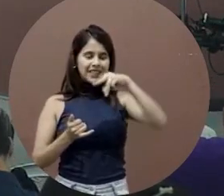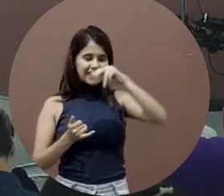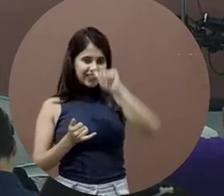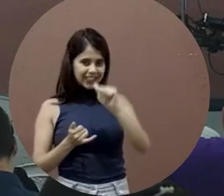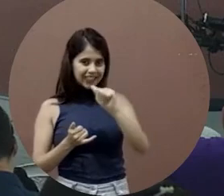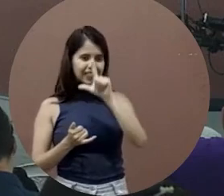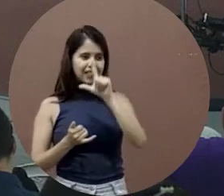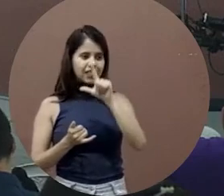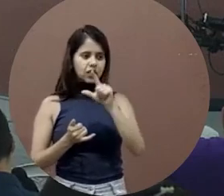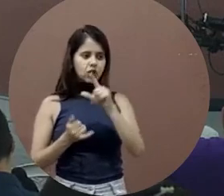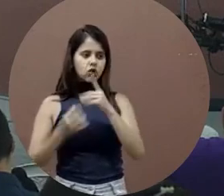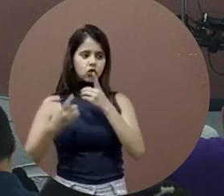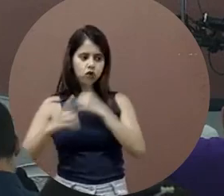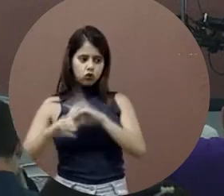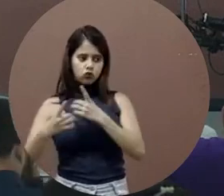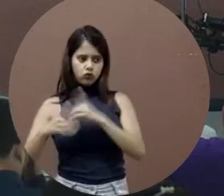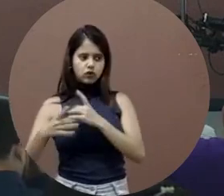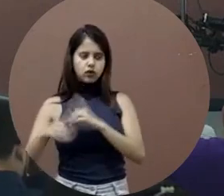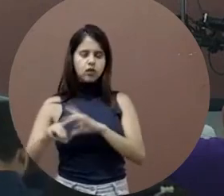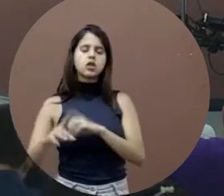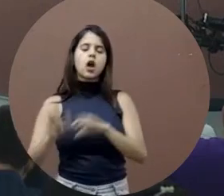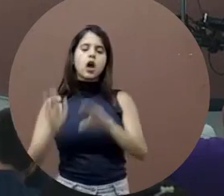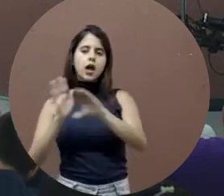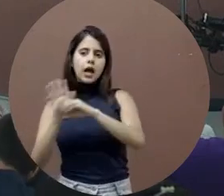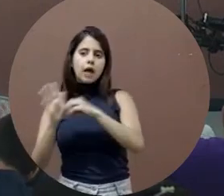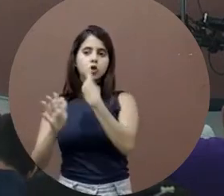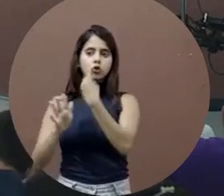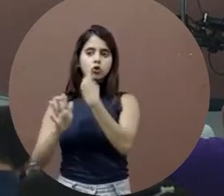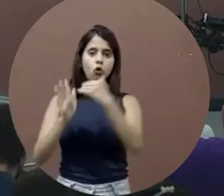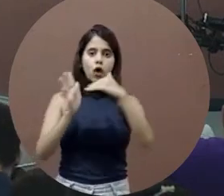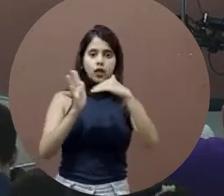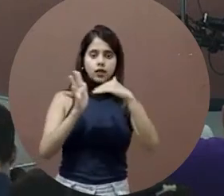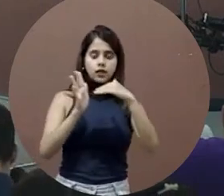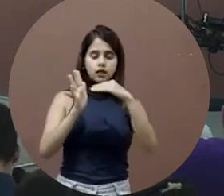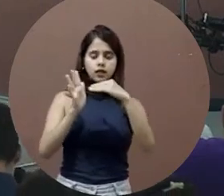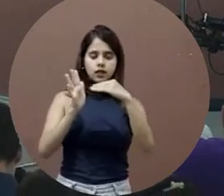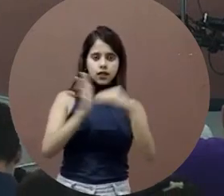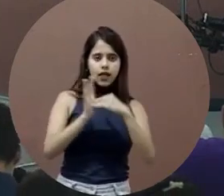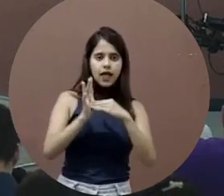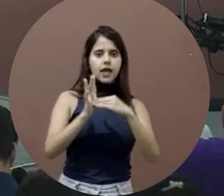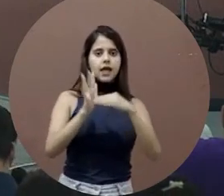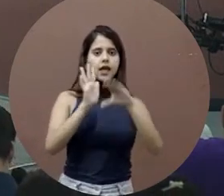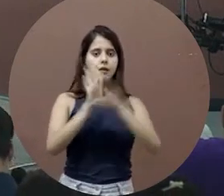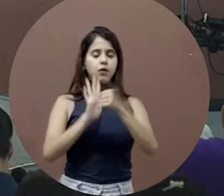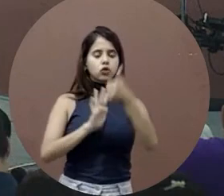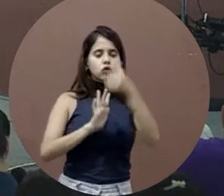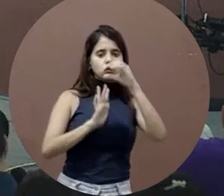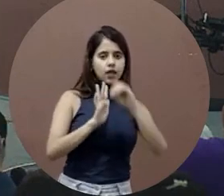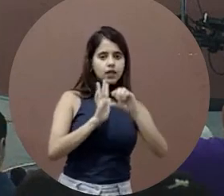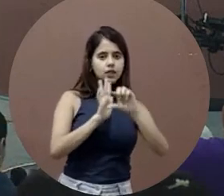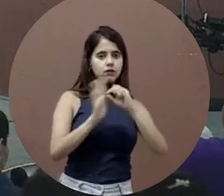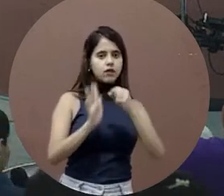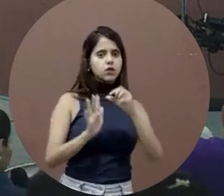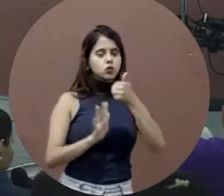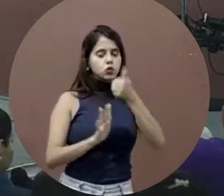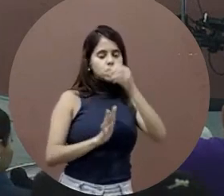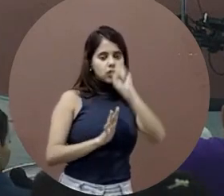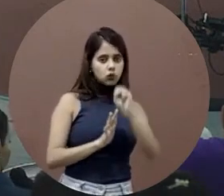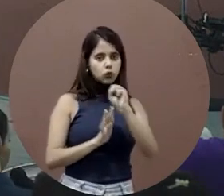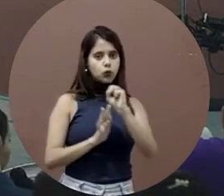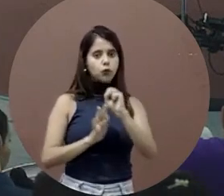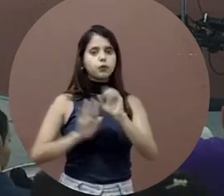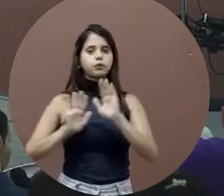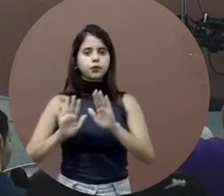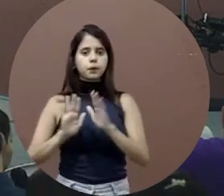do capítulo 1, verso 1, até o capítulo 10, verso 18. Onde o autor ele